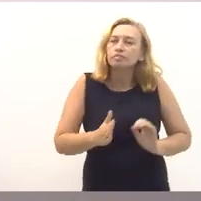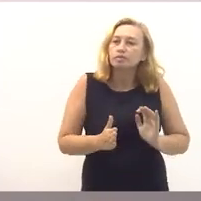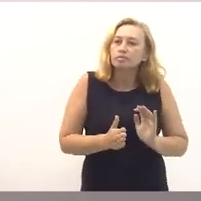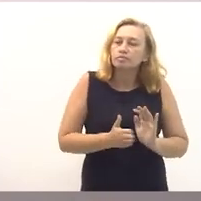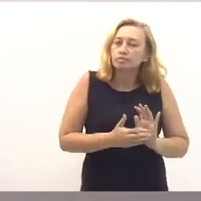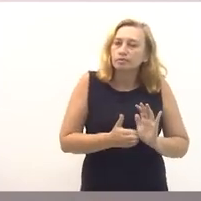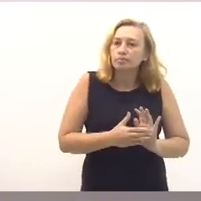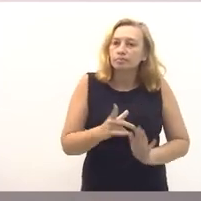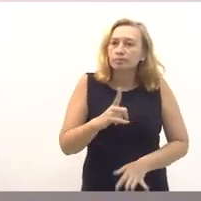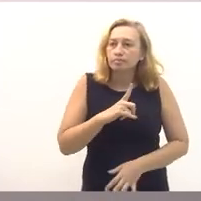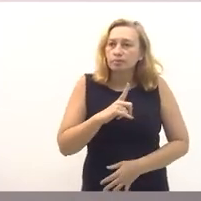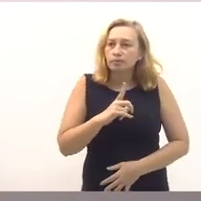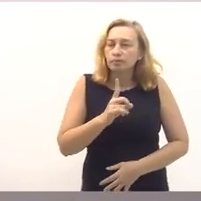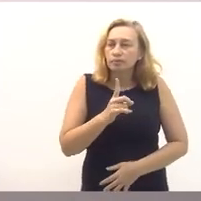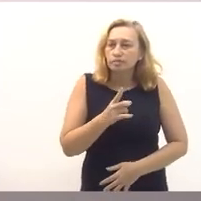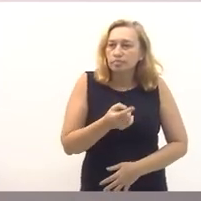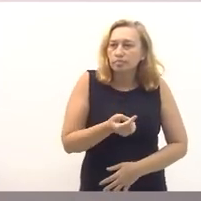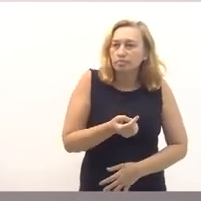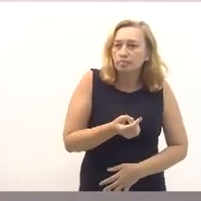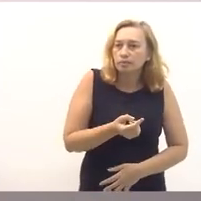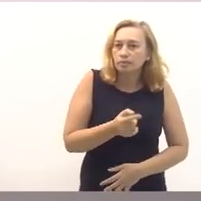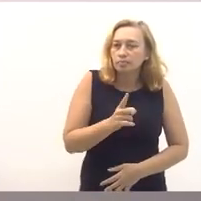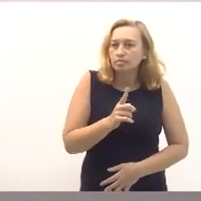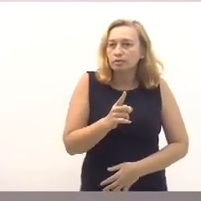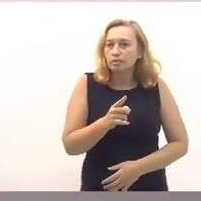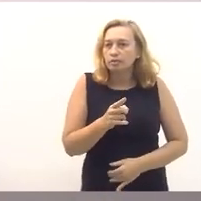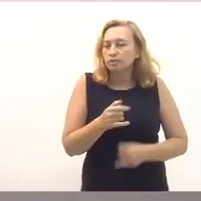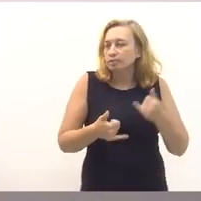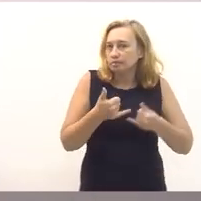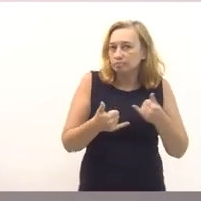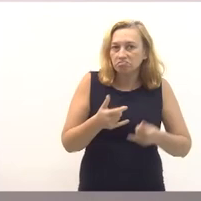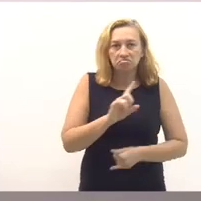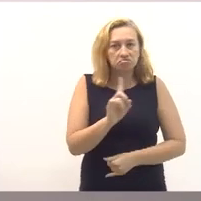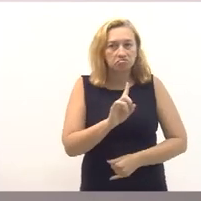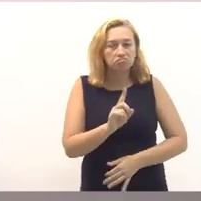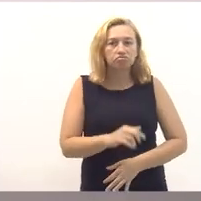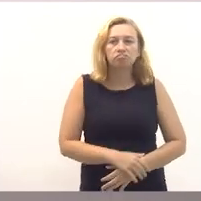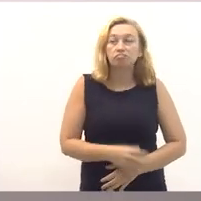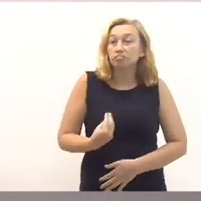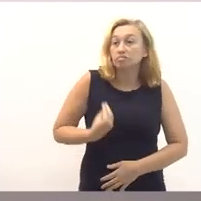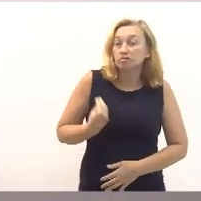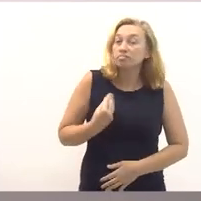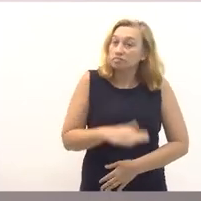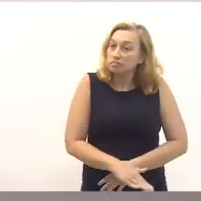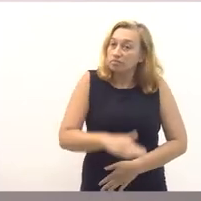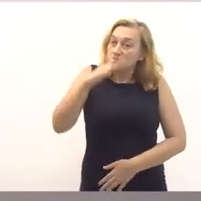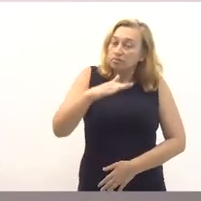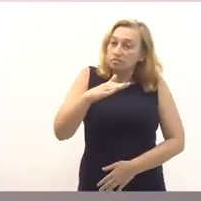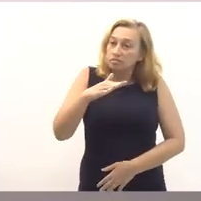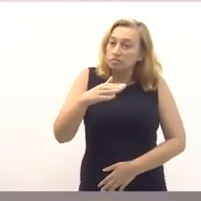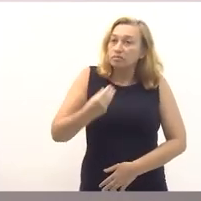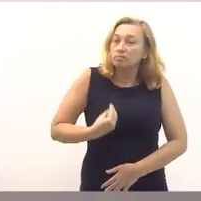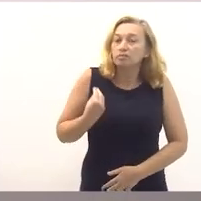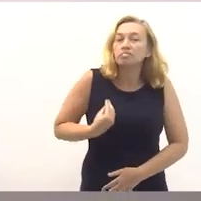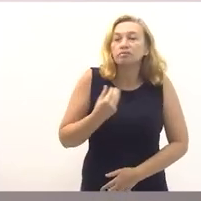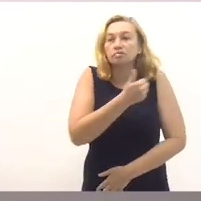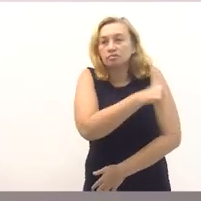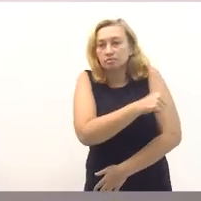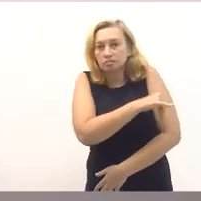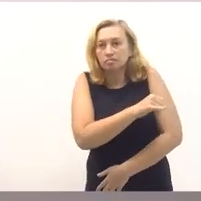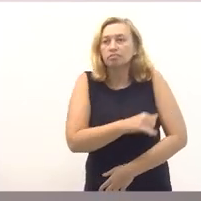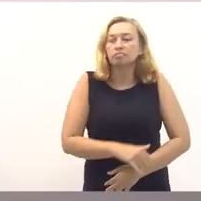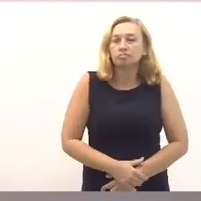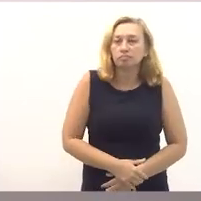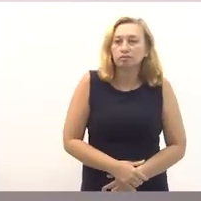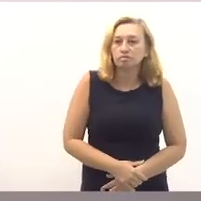porque o Rio de Janeiro não é para por não é para amadores é viver crescer e sobreviver no Rio de Janeiro